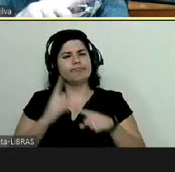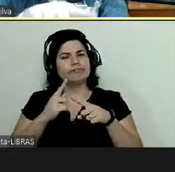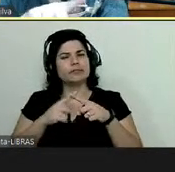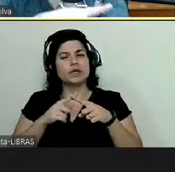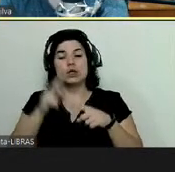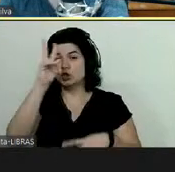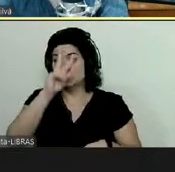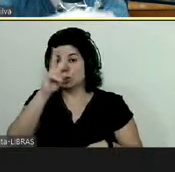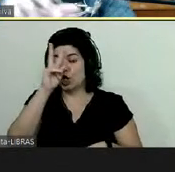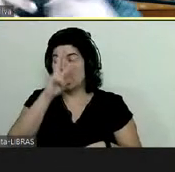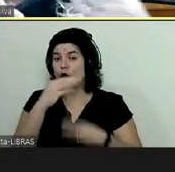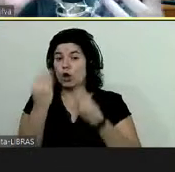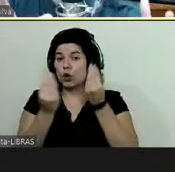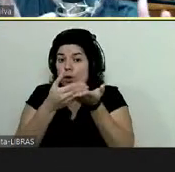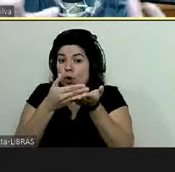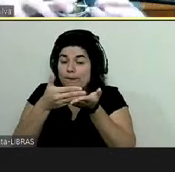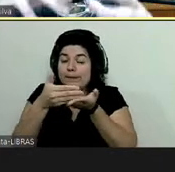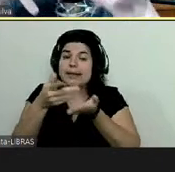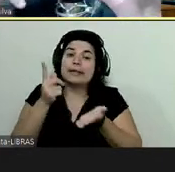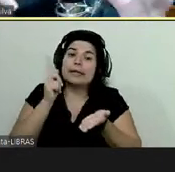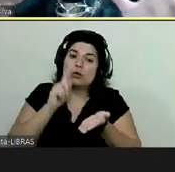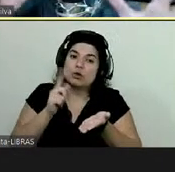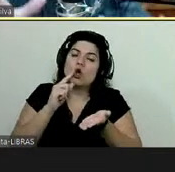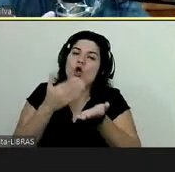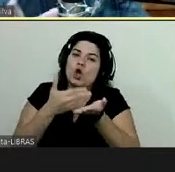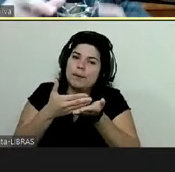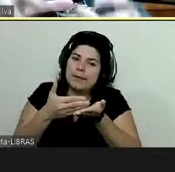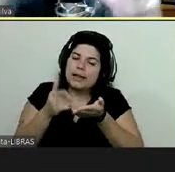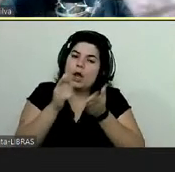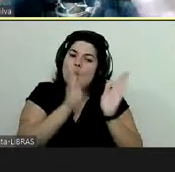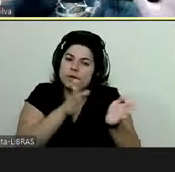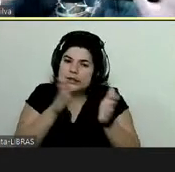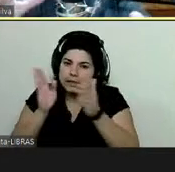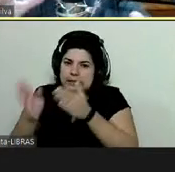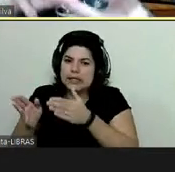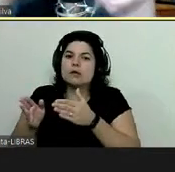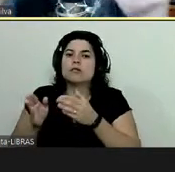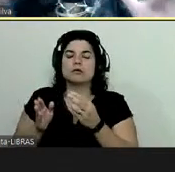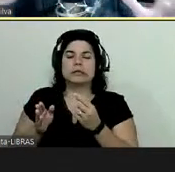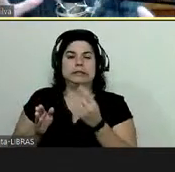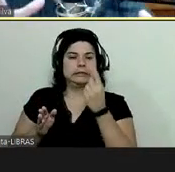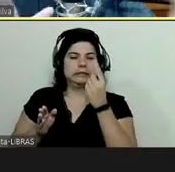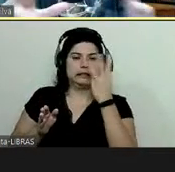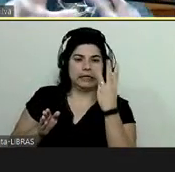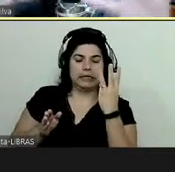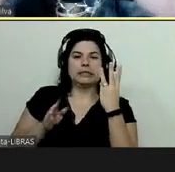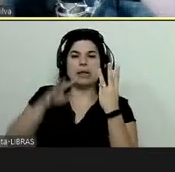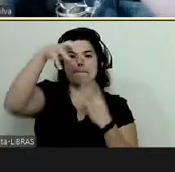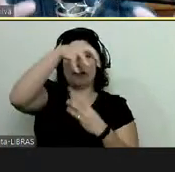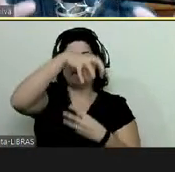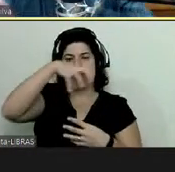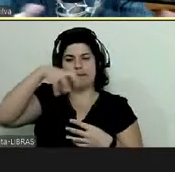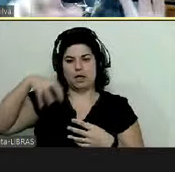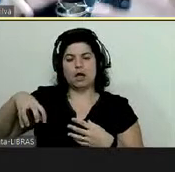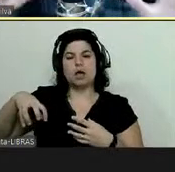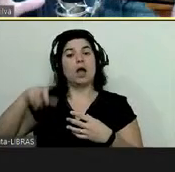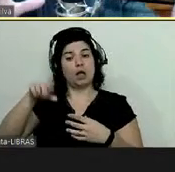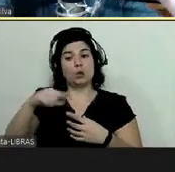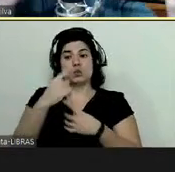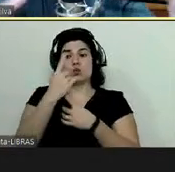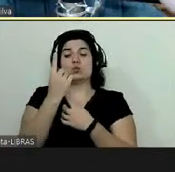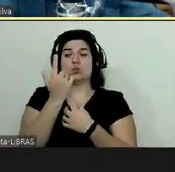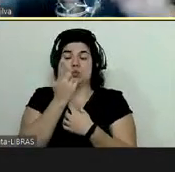histórico de formação dos Estados Unidos onde é que ele se formou a partir da organização ali das treze colônias do norte dos Estados Unidos que a unidades